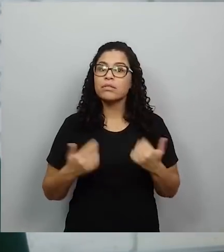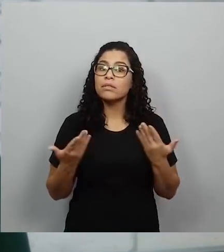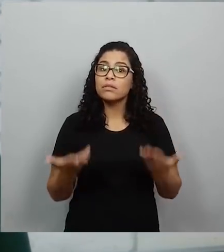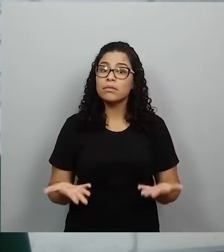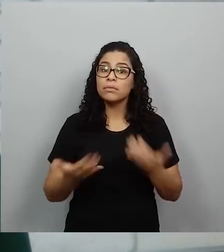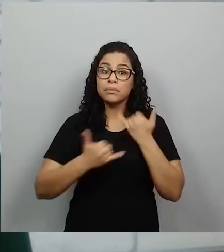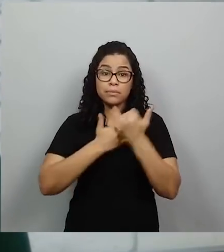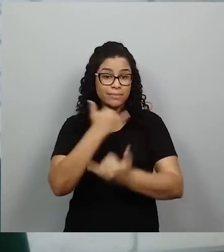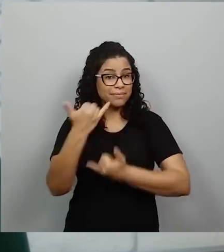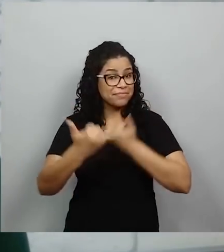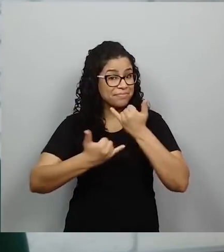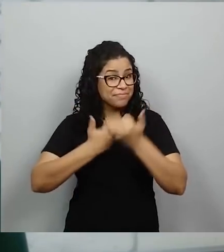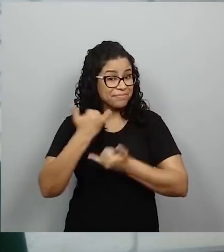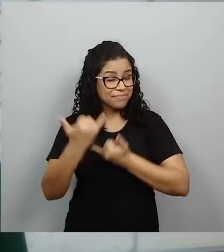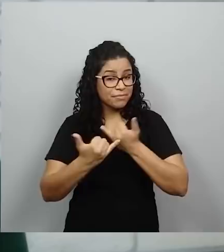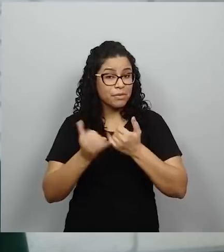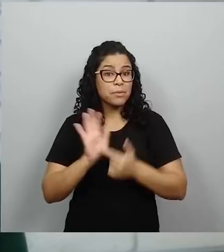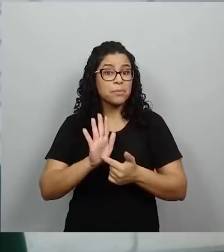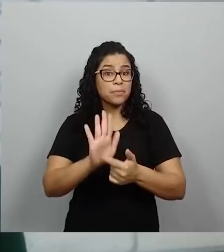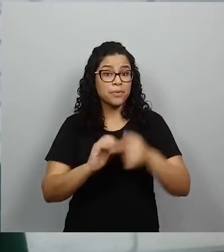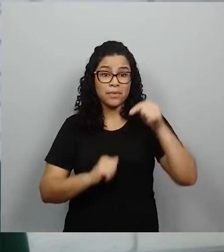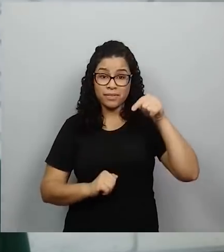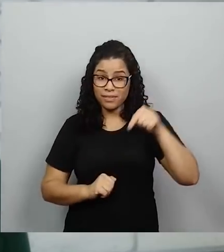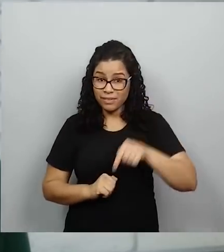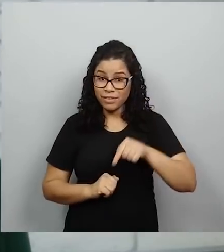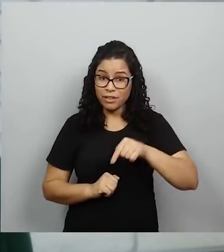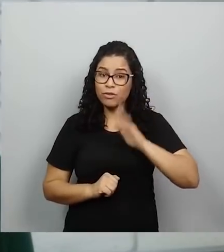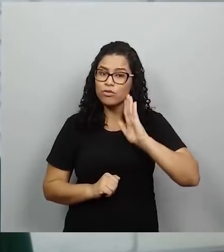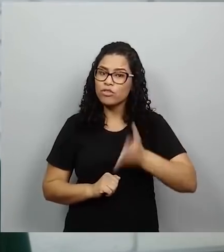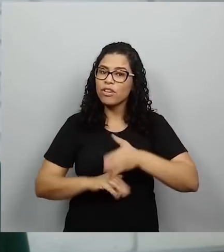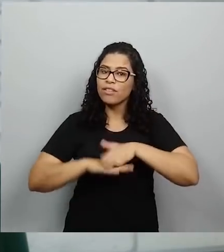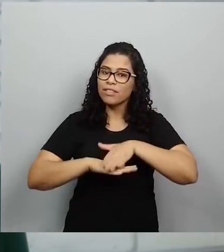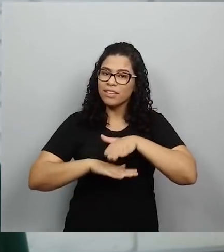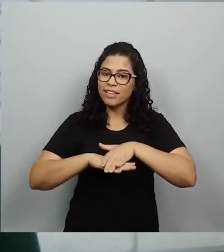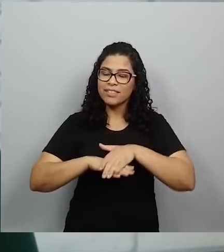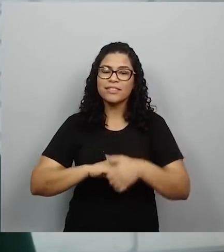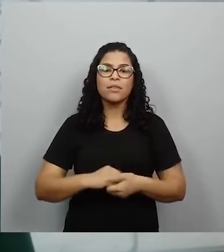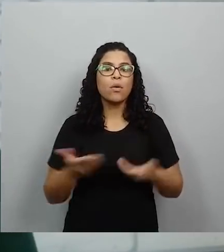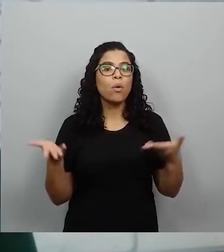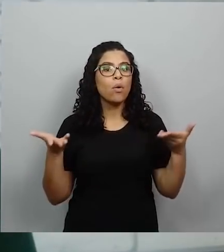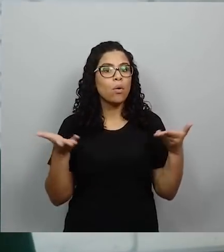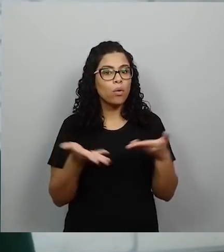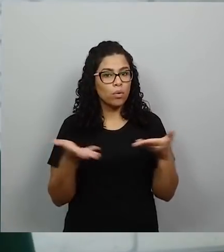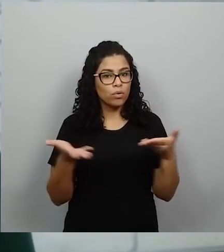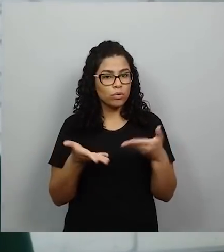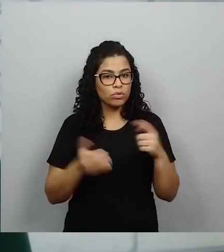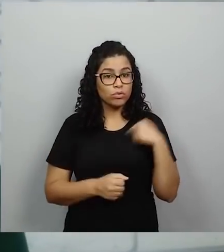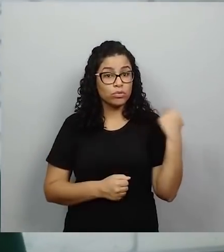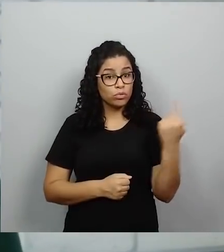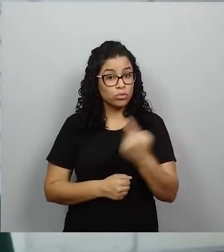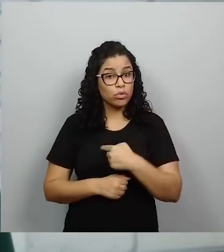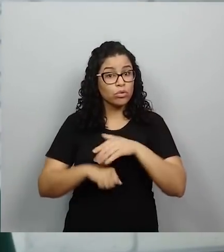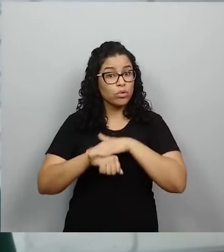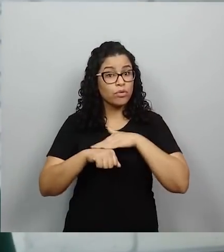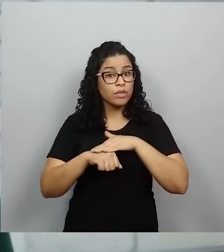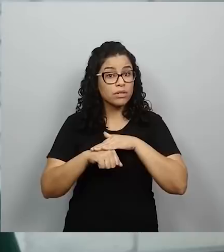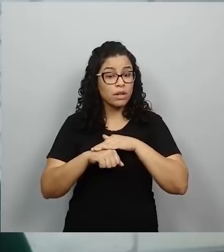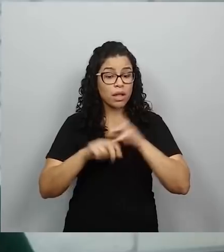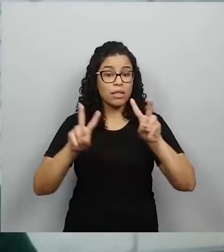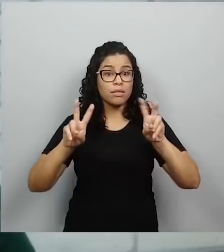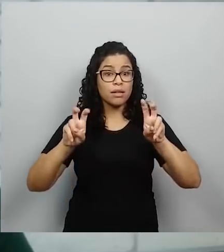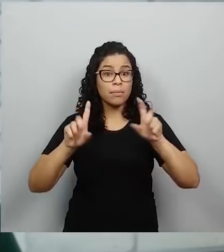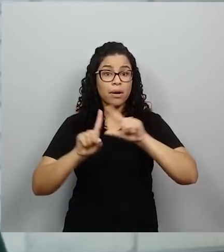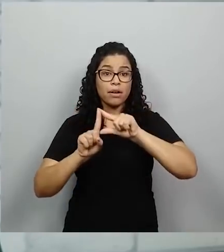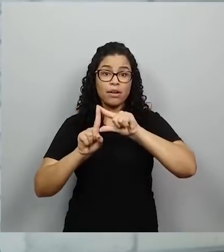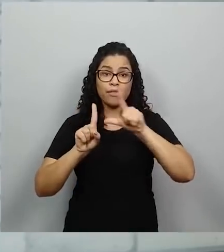aí, quais das brincadeiras que apareceram por aqui vocês já fizeram? Hoje nós vamos falar de